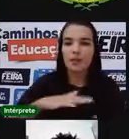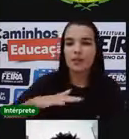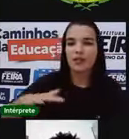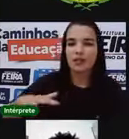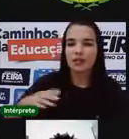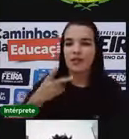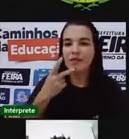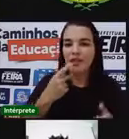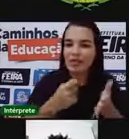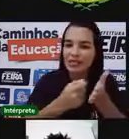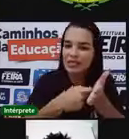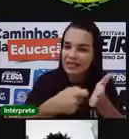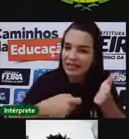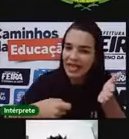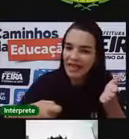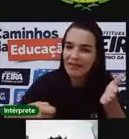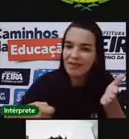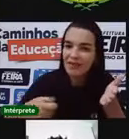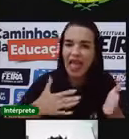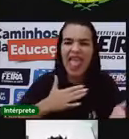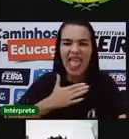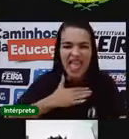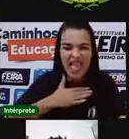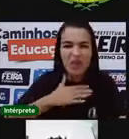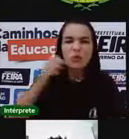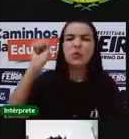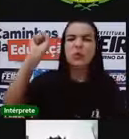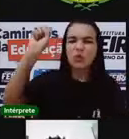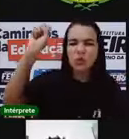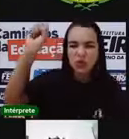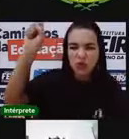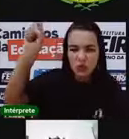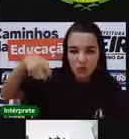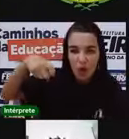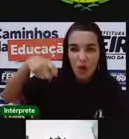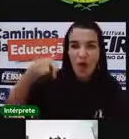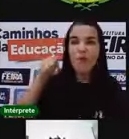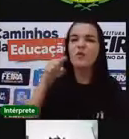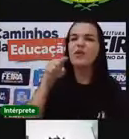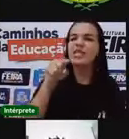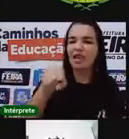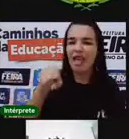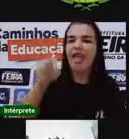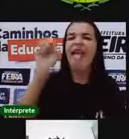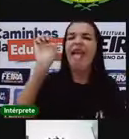tu és, território isso, geográfico, matemática,